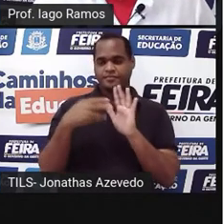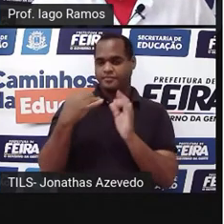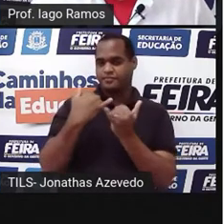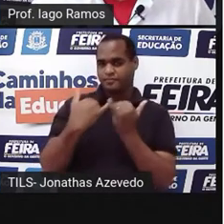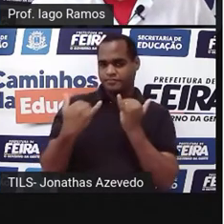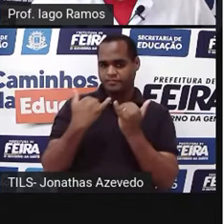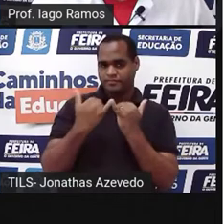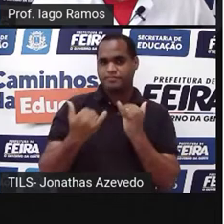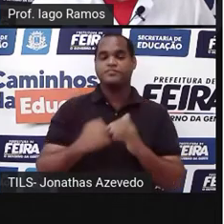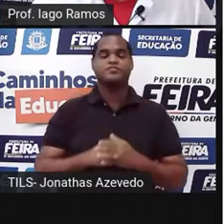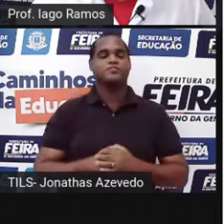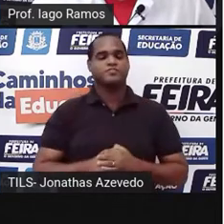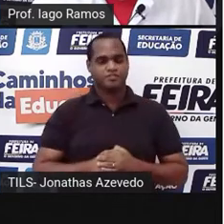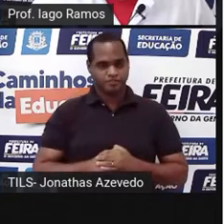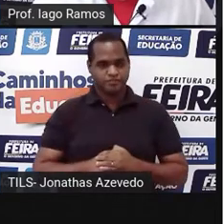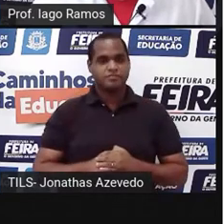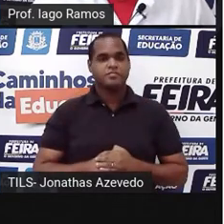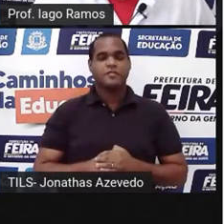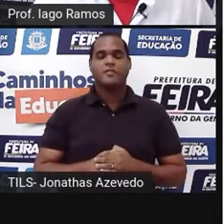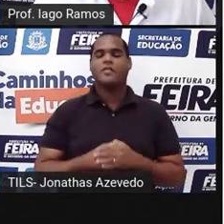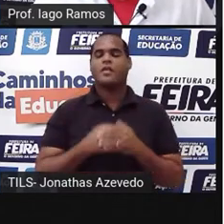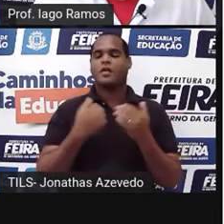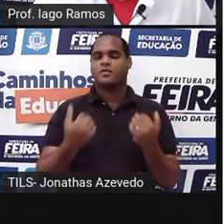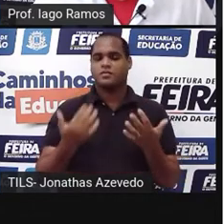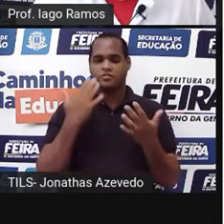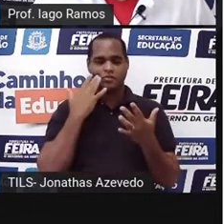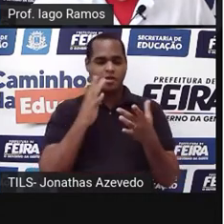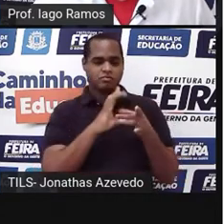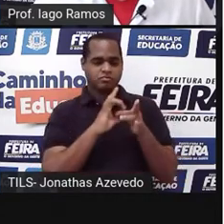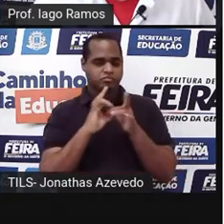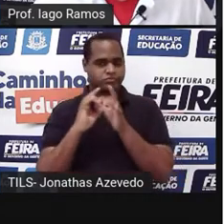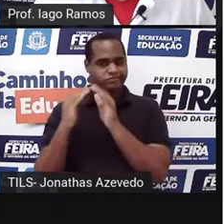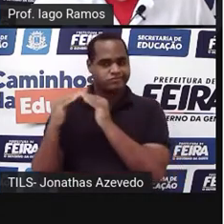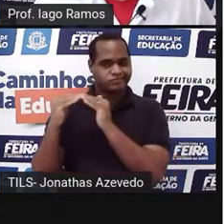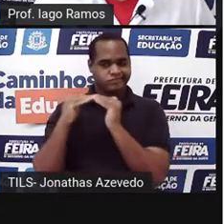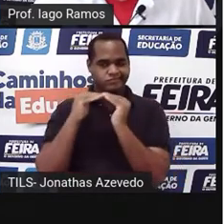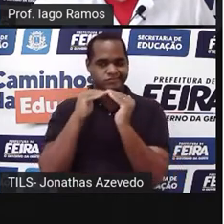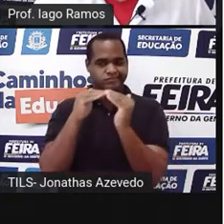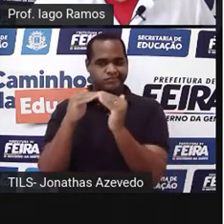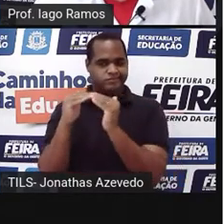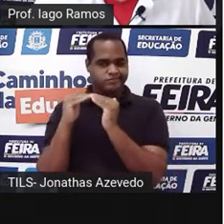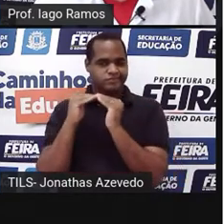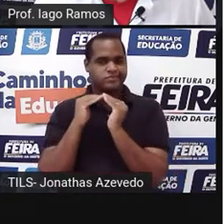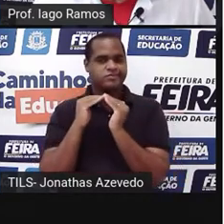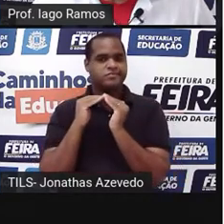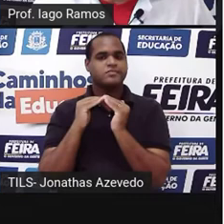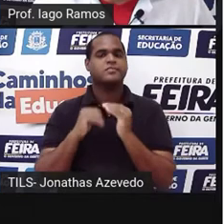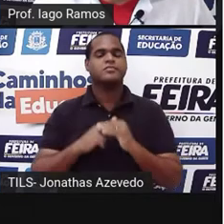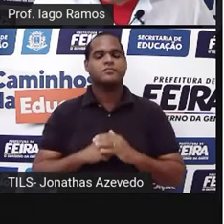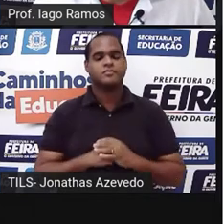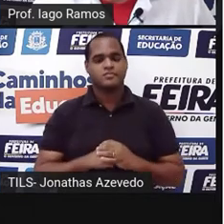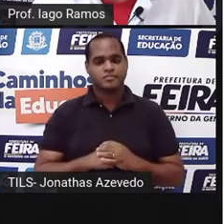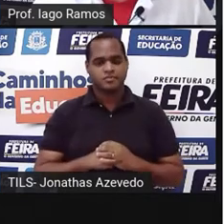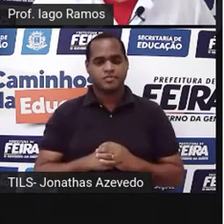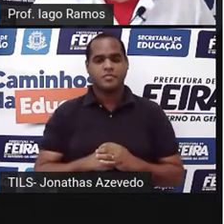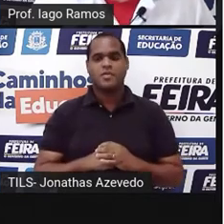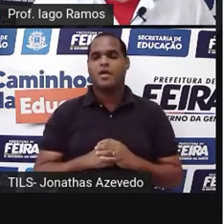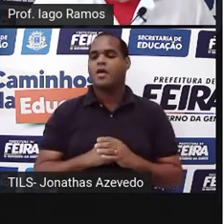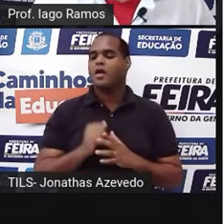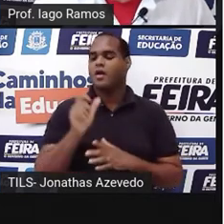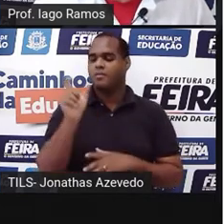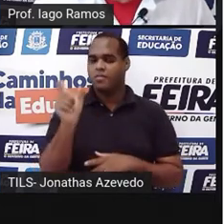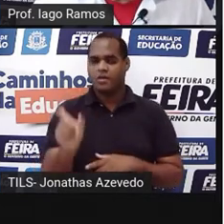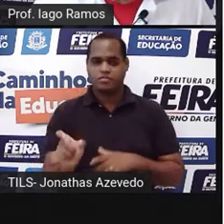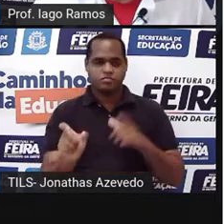Significado de semelhança, que apresenta uma relação de conformidade entre